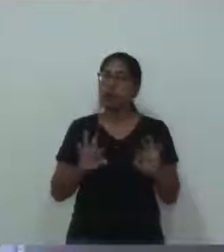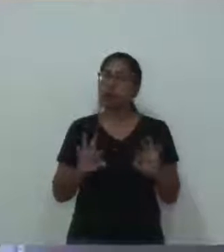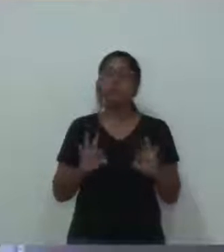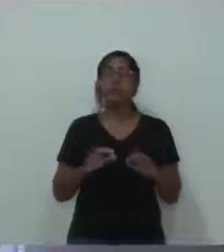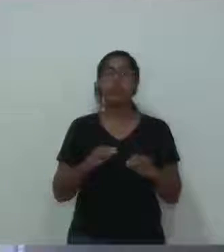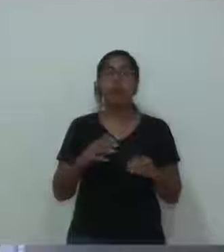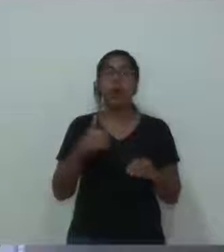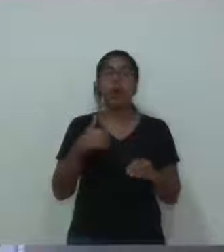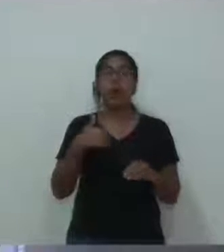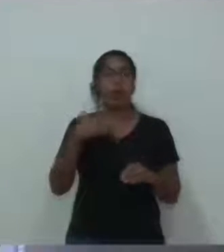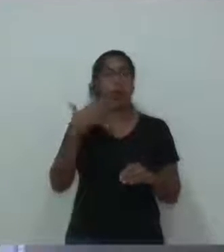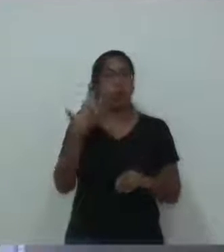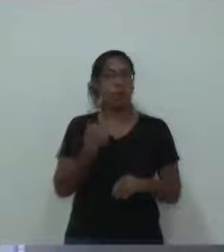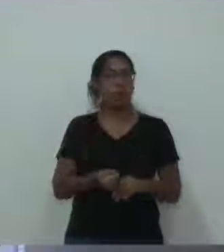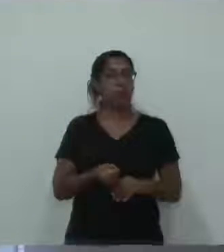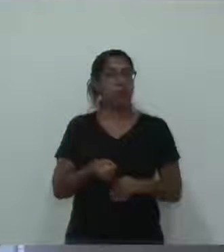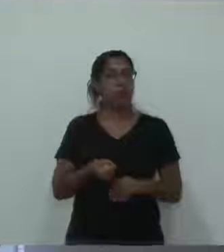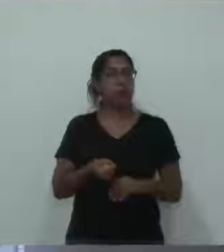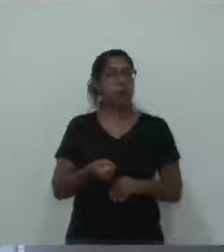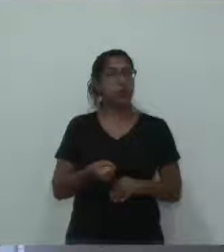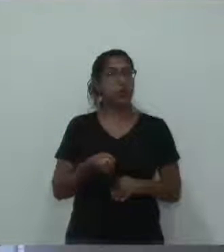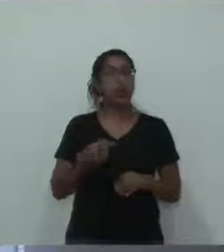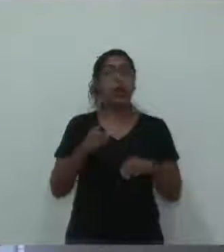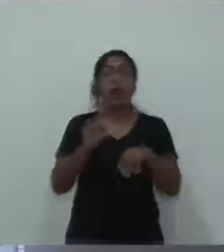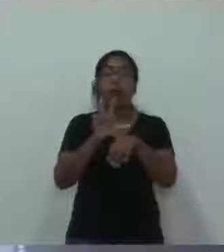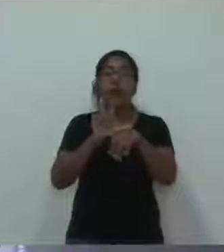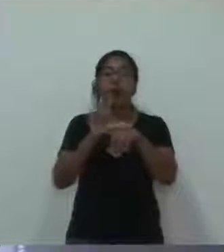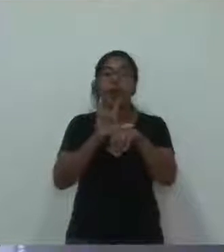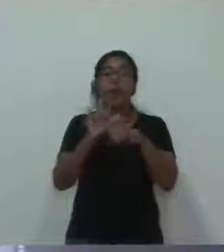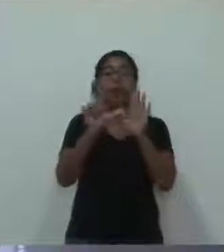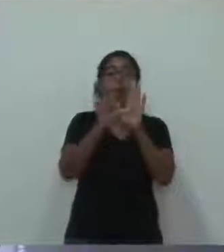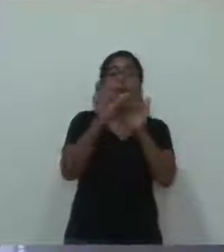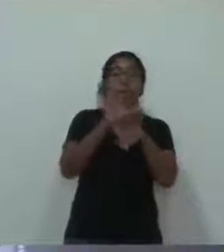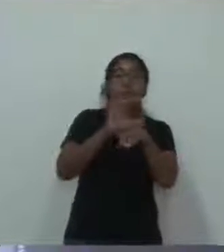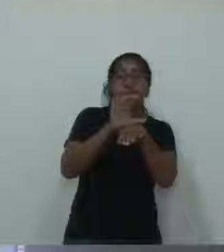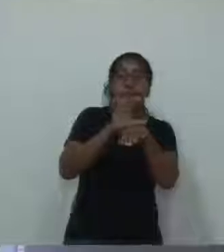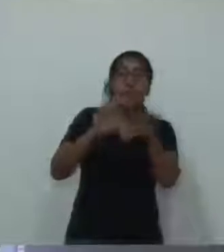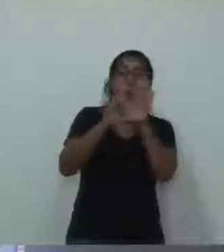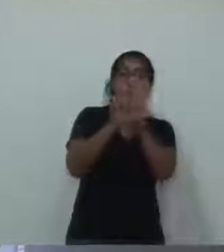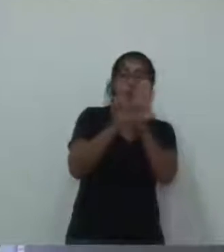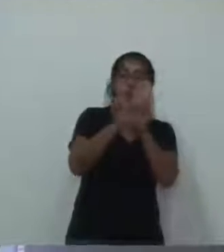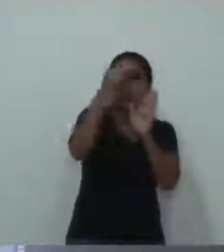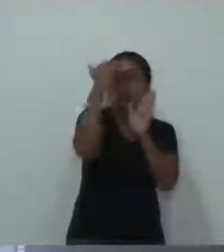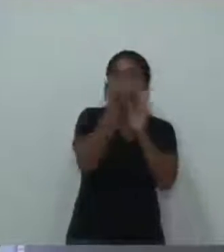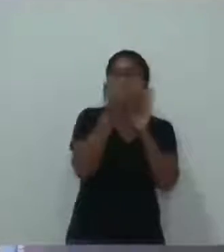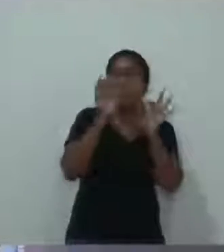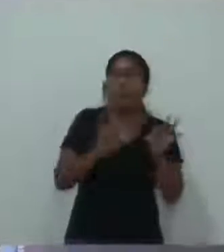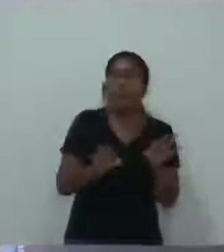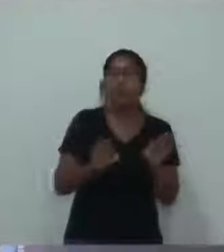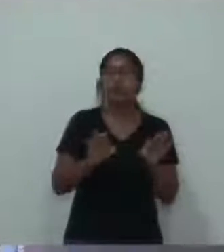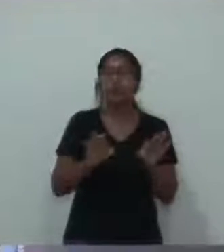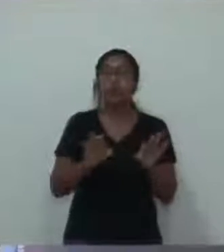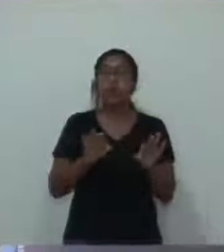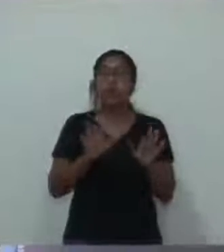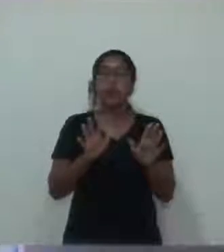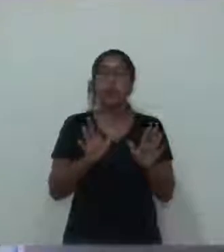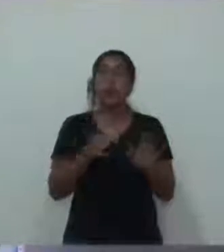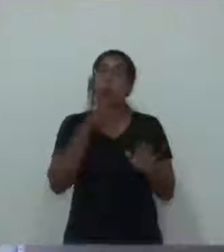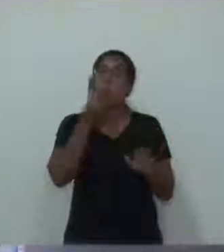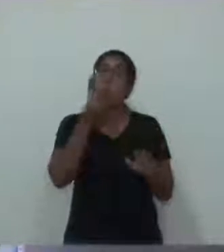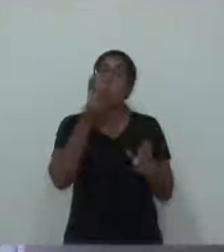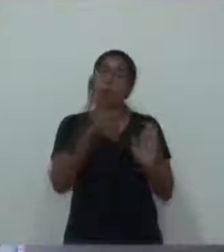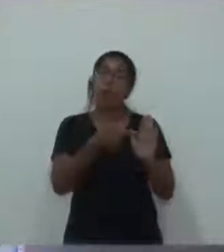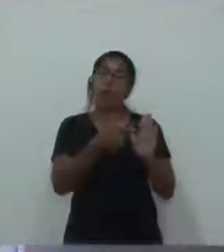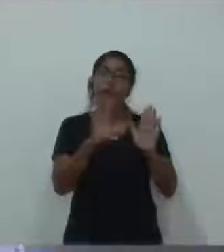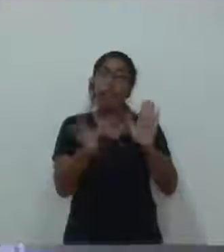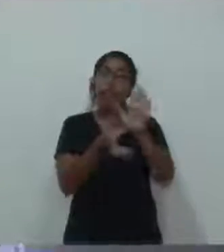eu concordo do ponto de vista da legalidade e constitucionalidade. Agora, no mérito, eu acho ela boa, positiva,